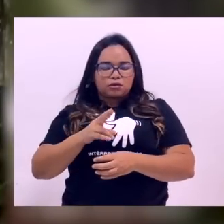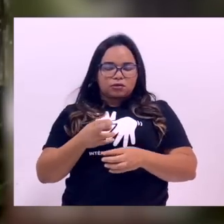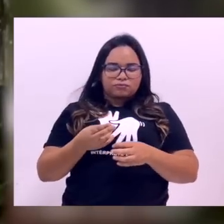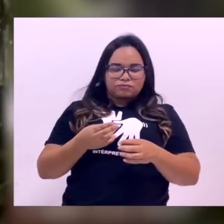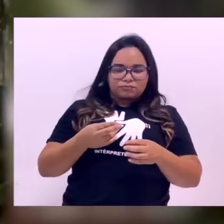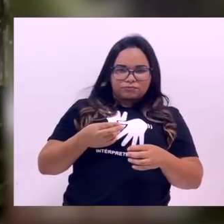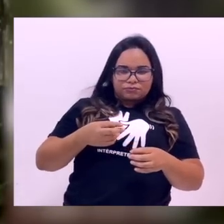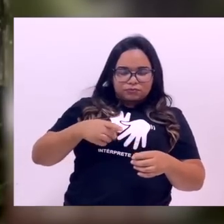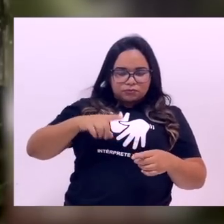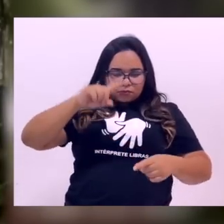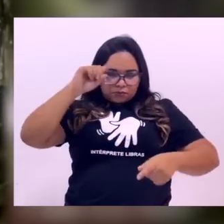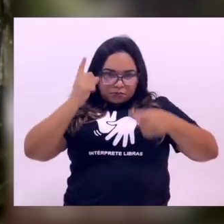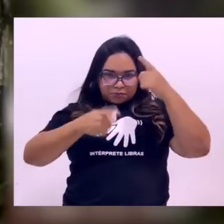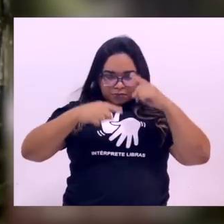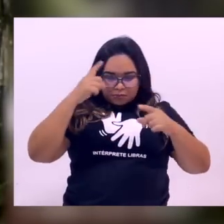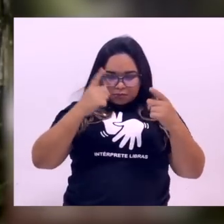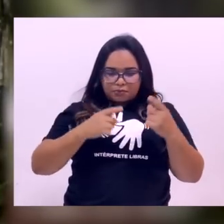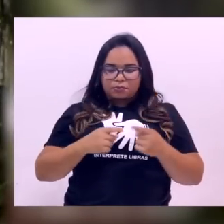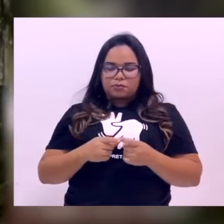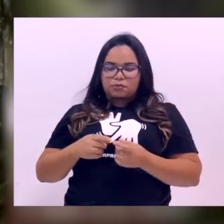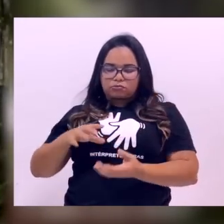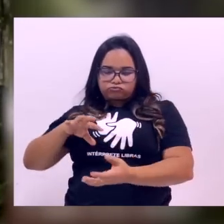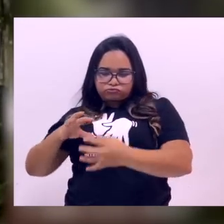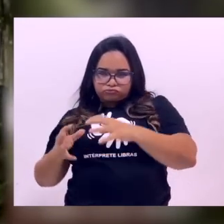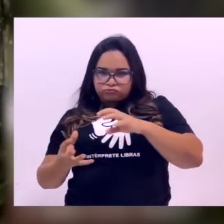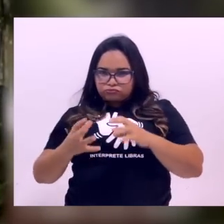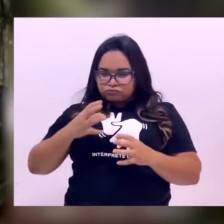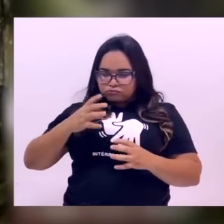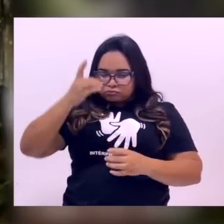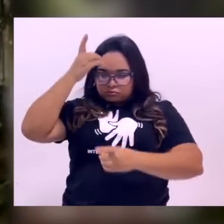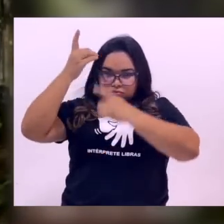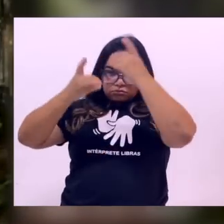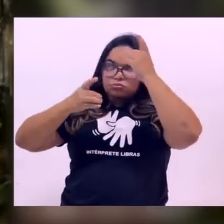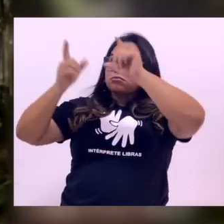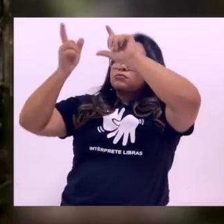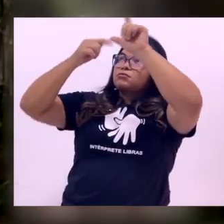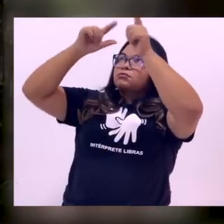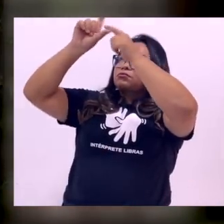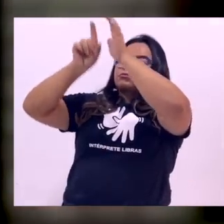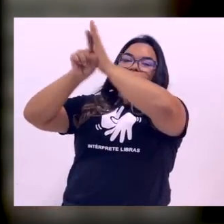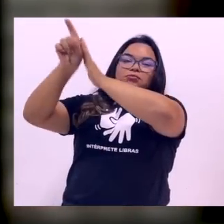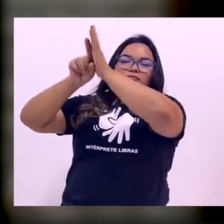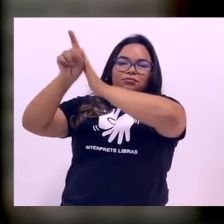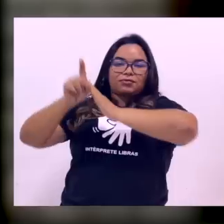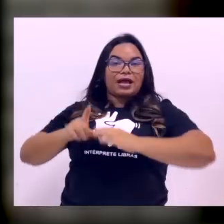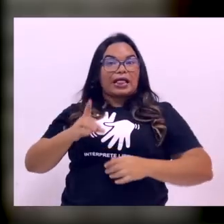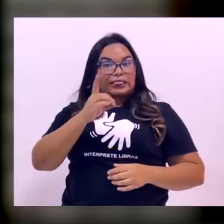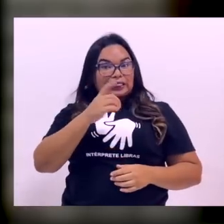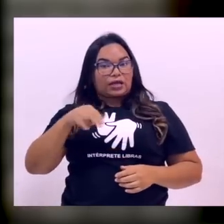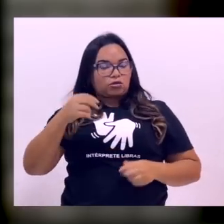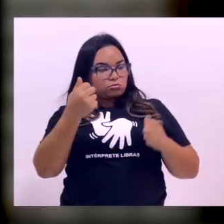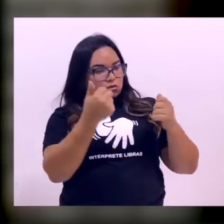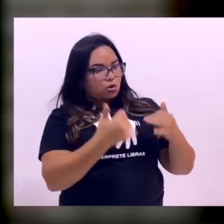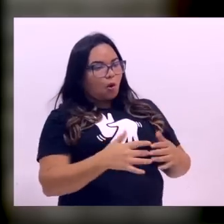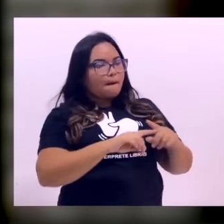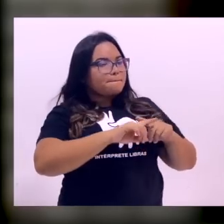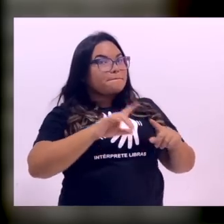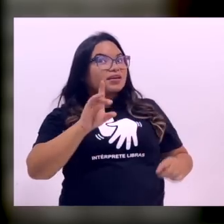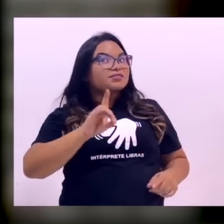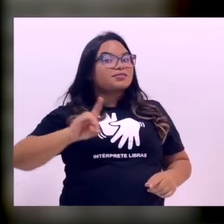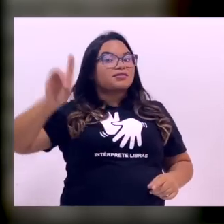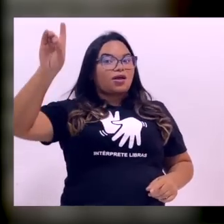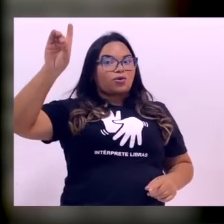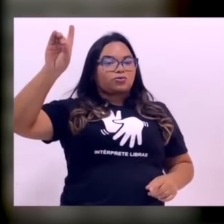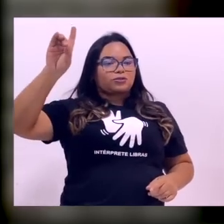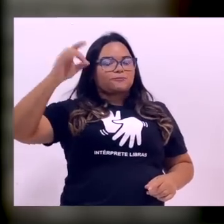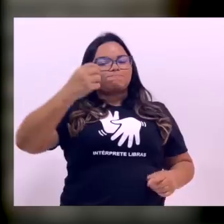usada pelo mundo hoje e pela liderança do mundo de hoje. Mas há um Deus no céu que revela